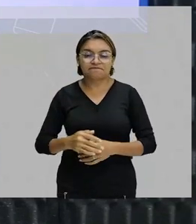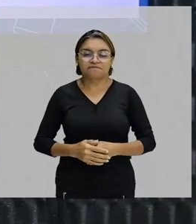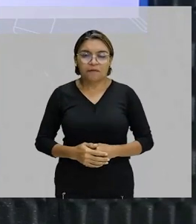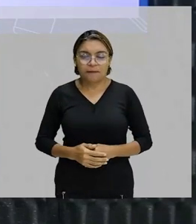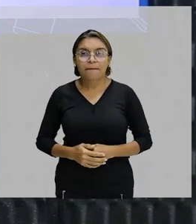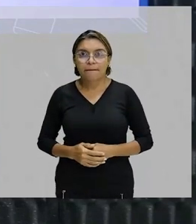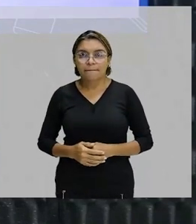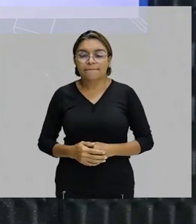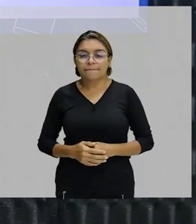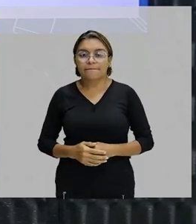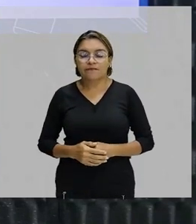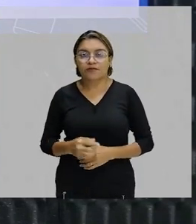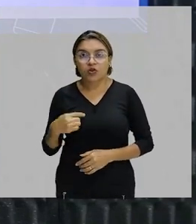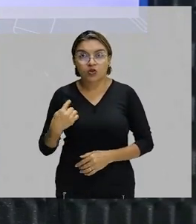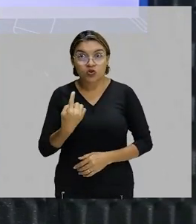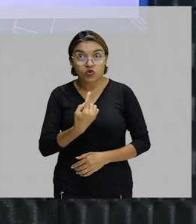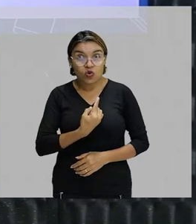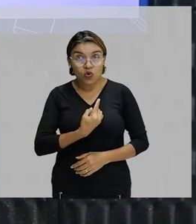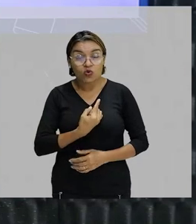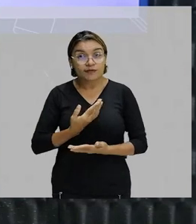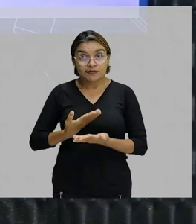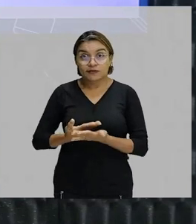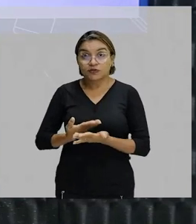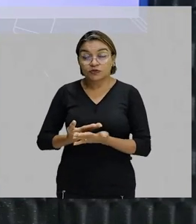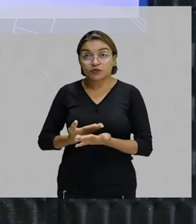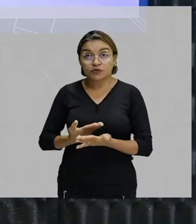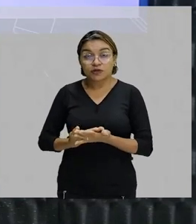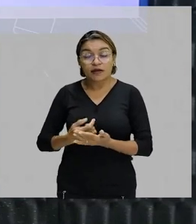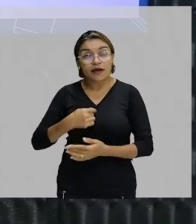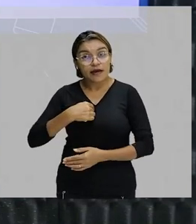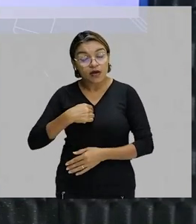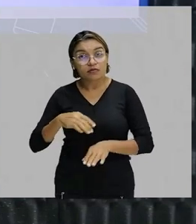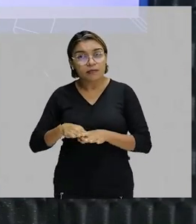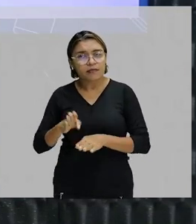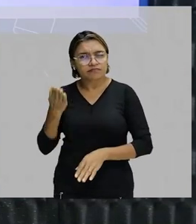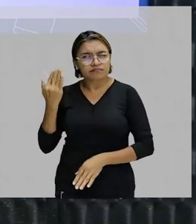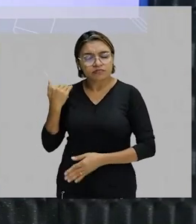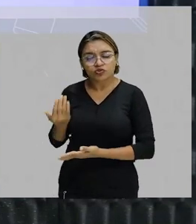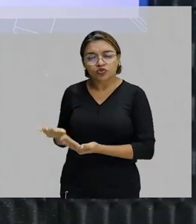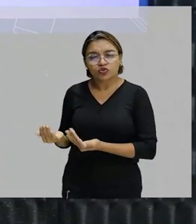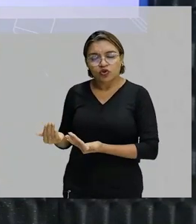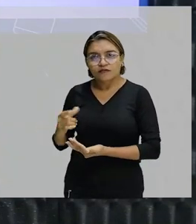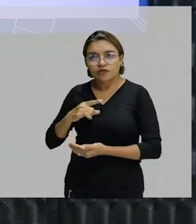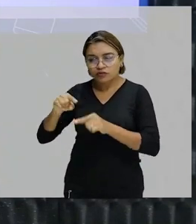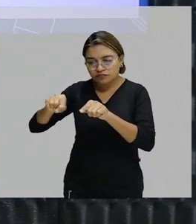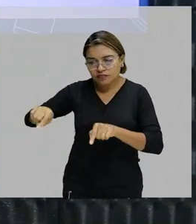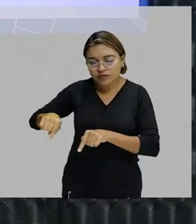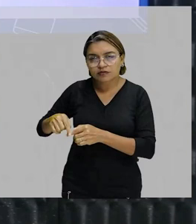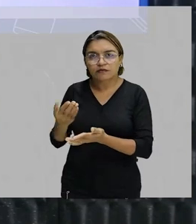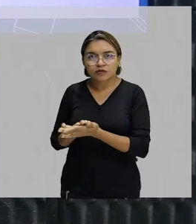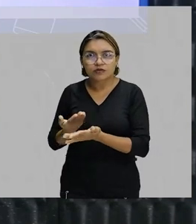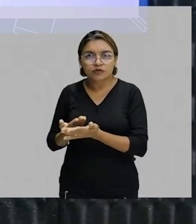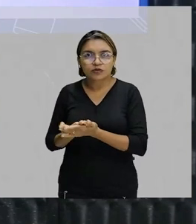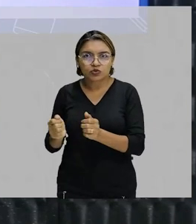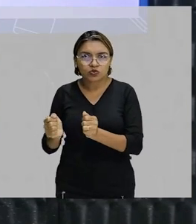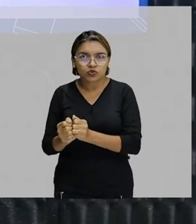gente nós como estudantes né eu mesmo quando era mais jovem tinha uma sala onde meus coleguinhas e eu também né não vou